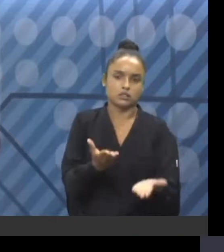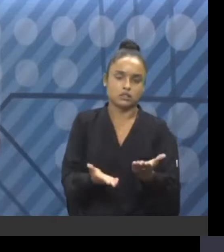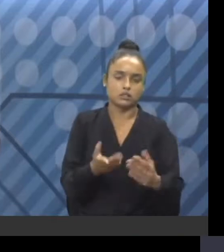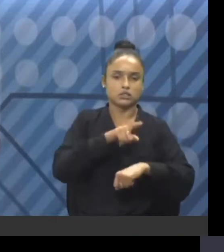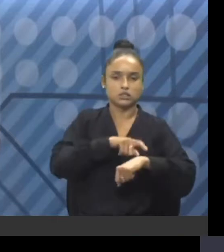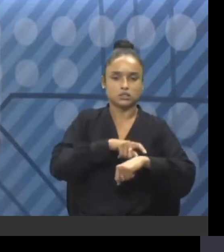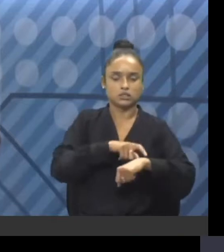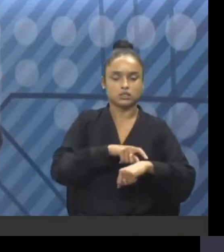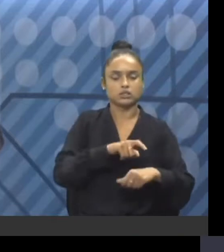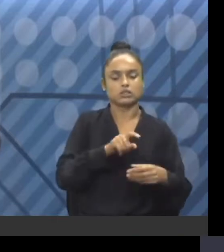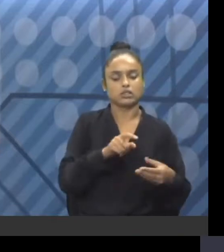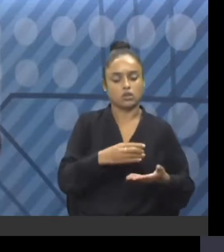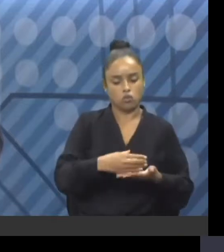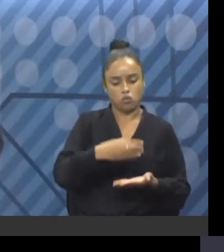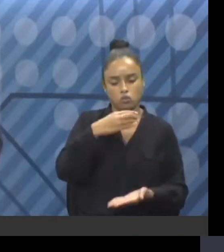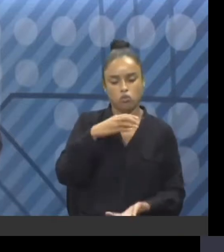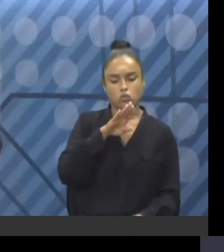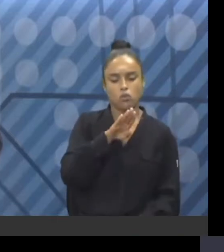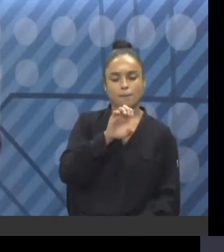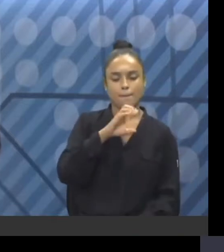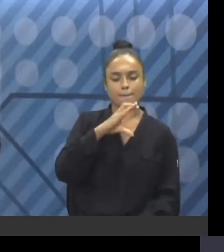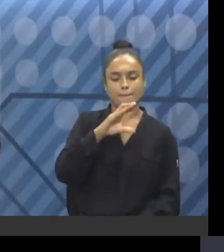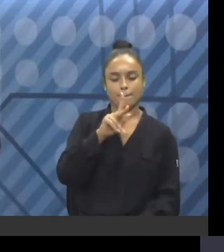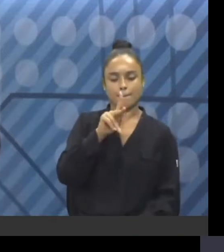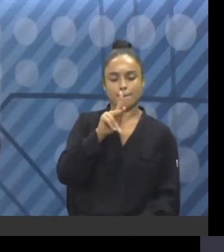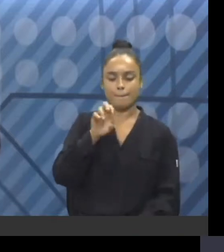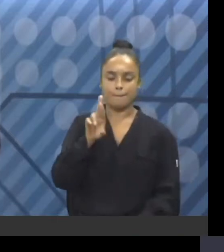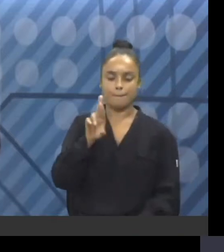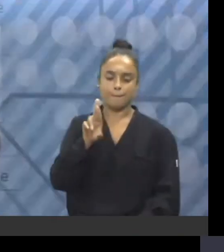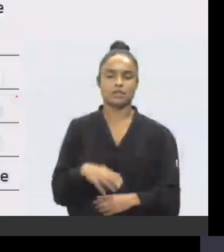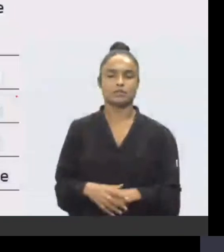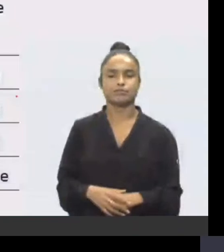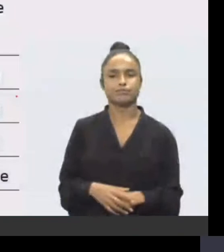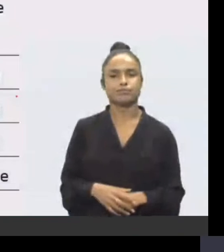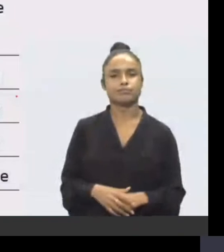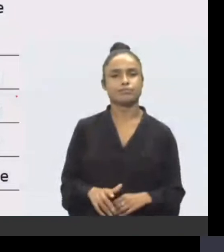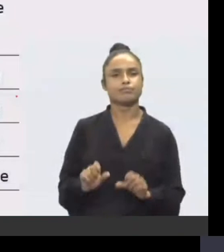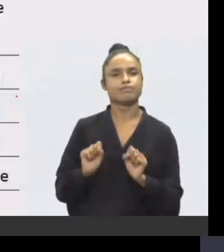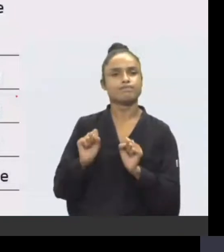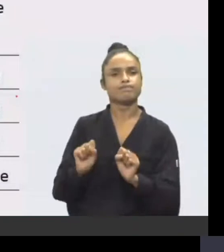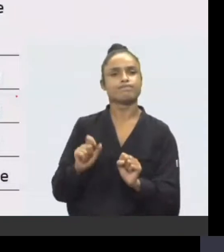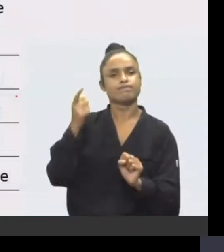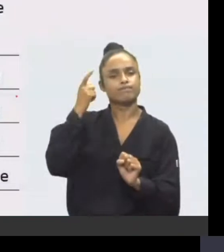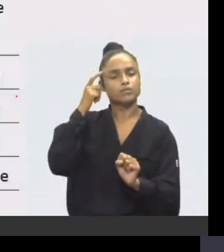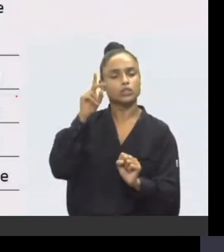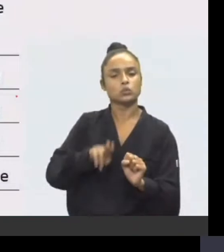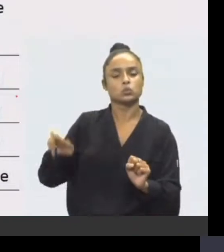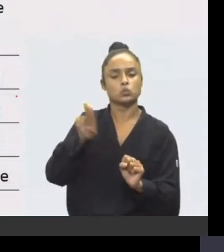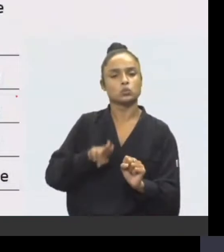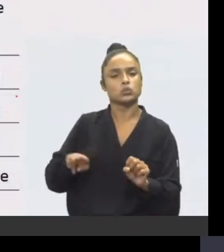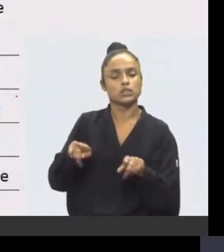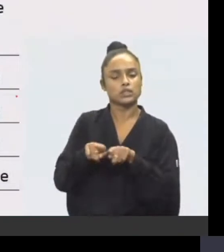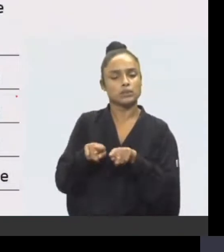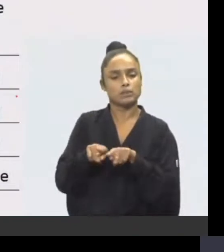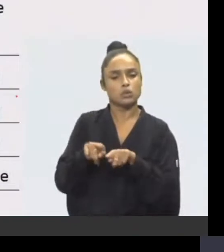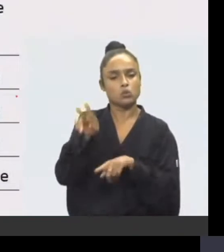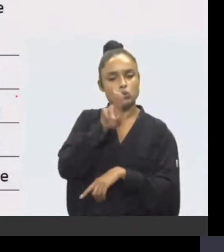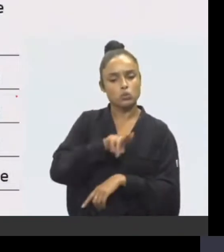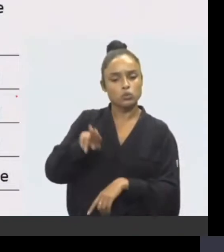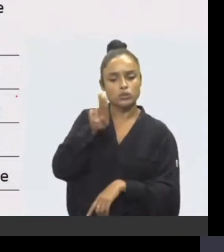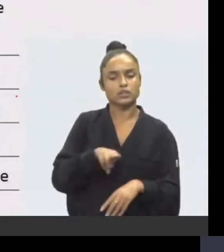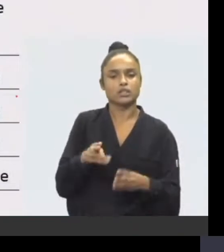no Becker. Além dos materiais, nós temos os reagentes que serão utilizados nessa aula. Então, nós temos alguns